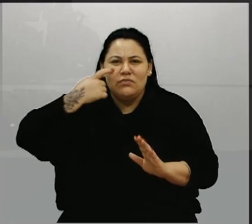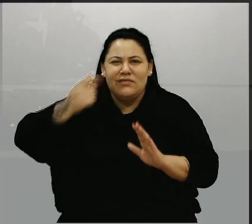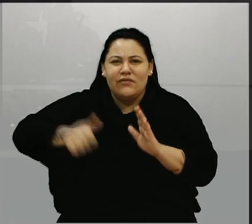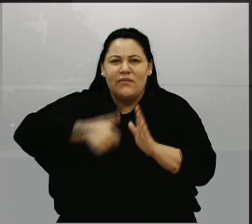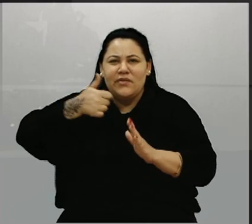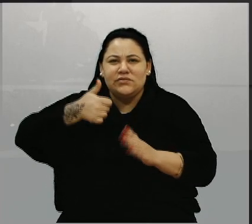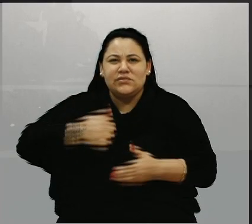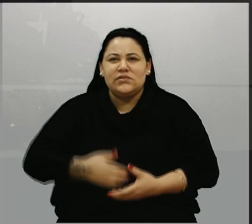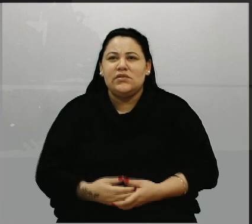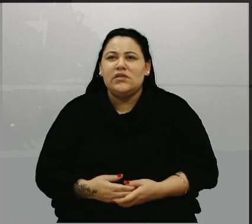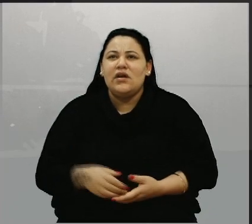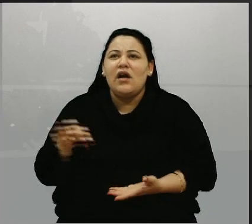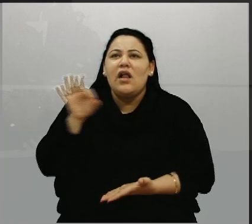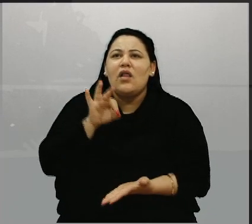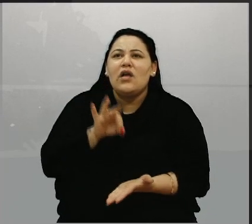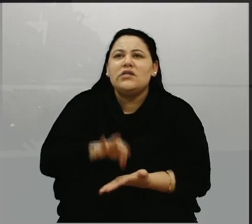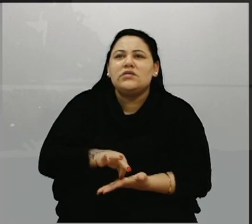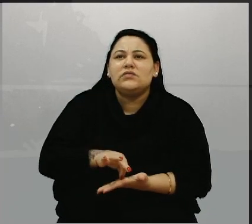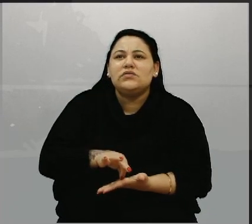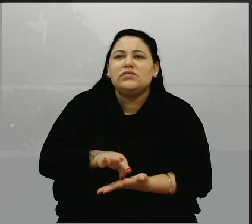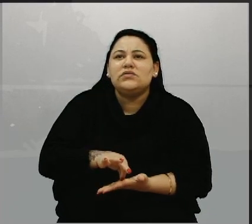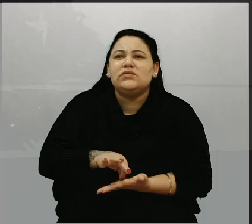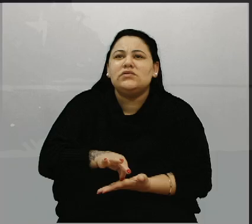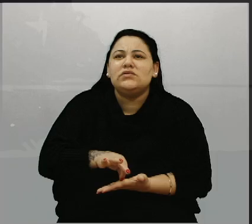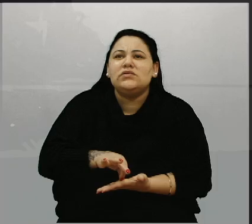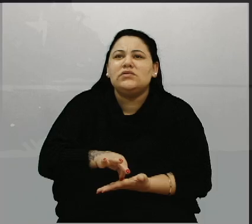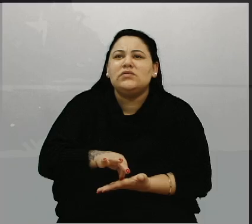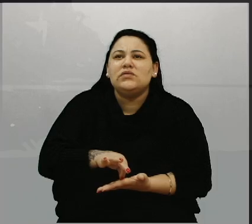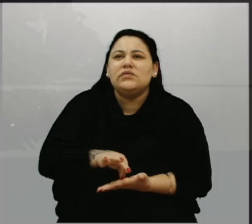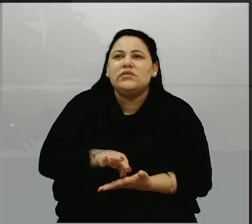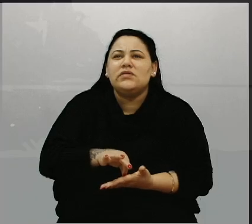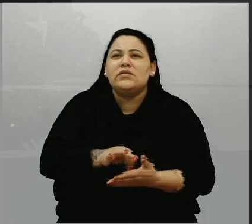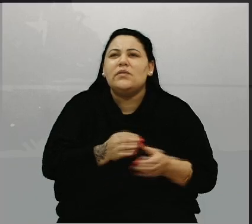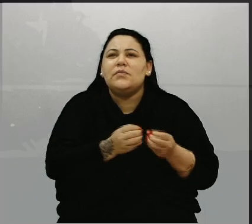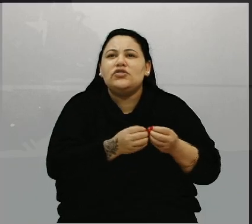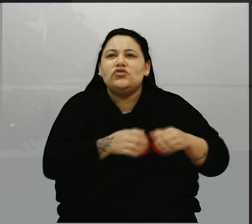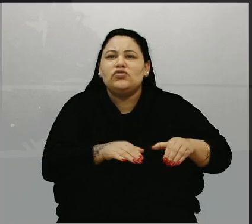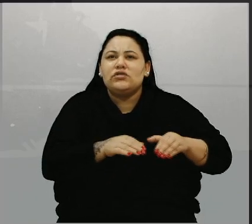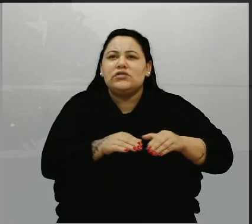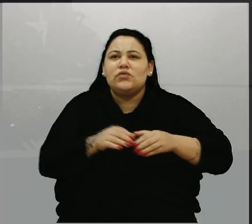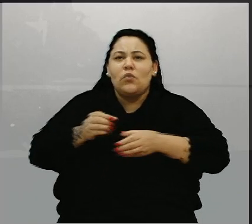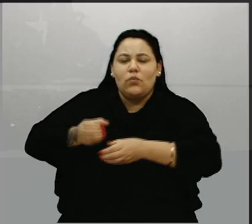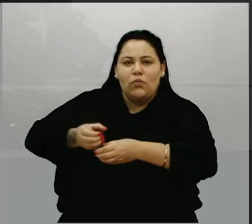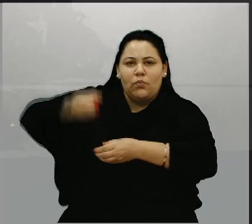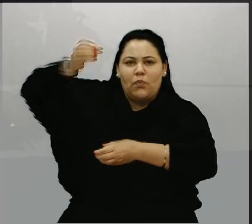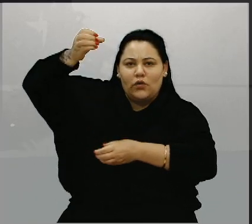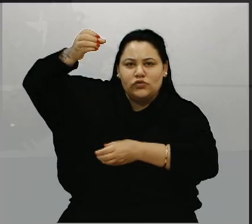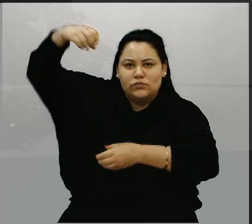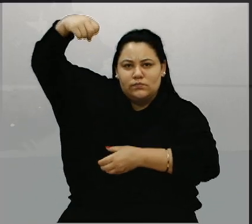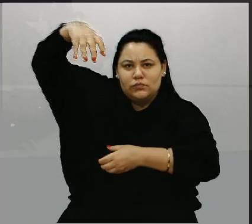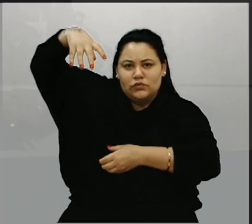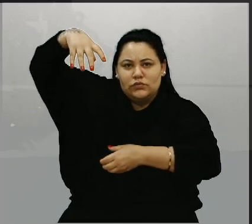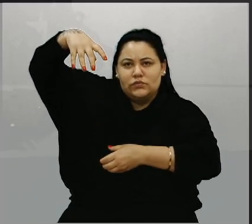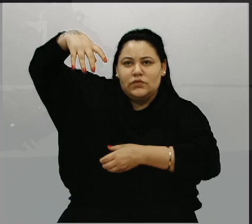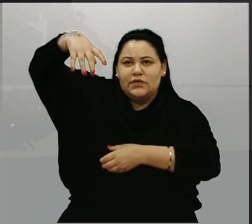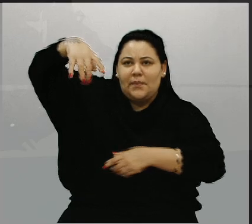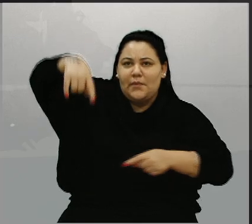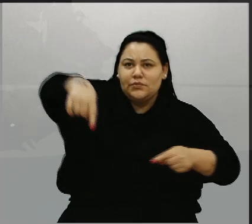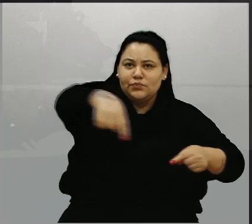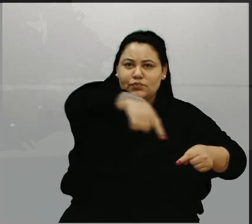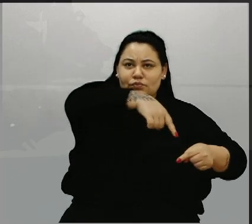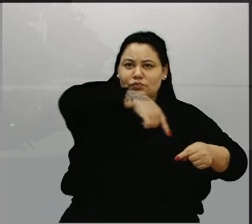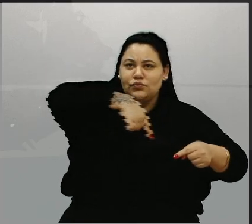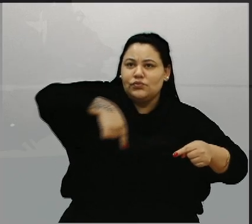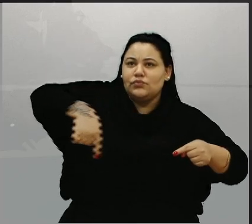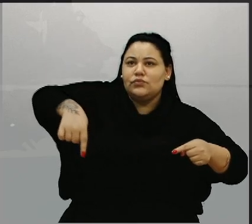a localização aí, ó. Tá comprometendo aquele poste de iluminação já. É bem no entroncamento e